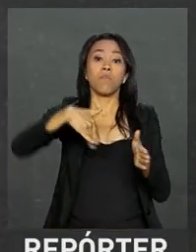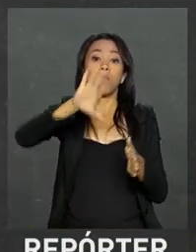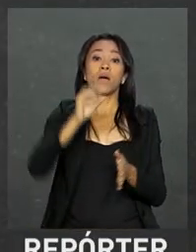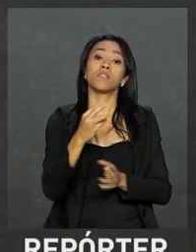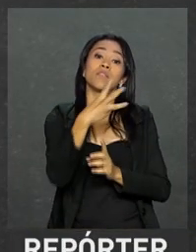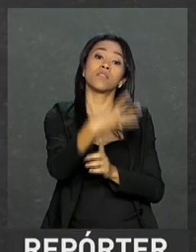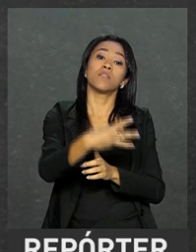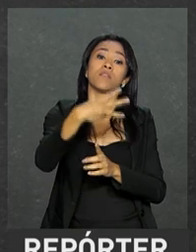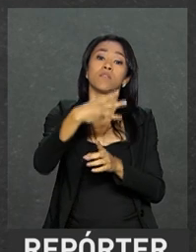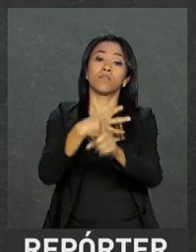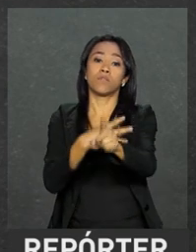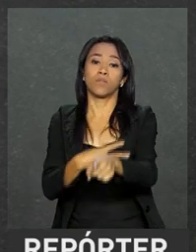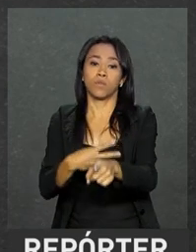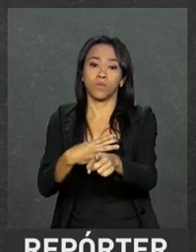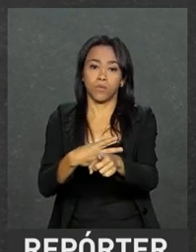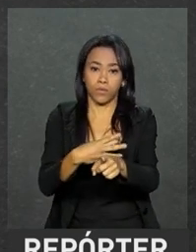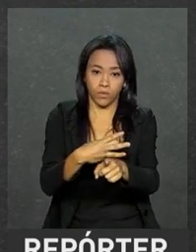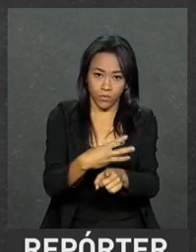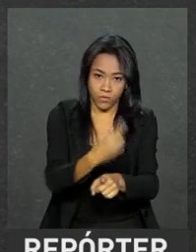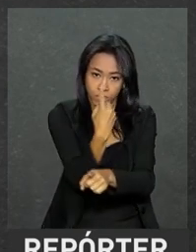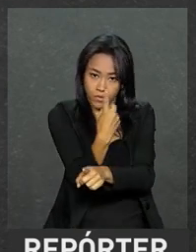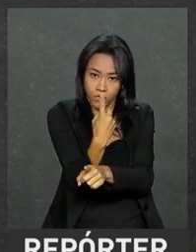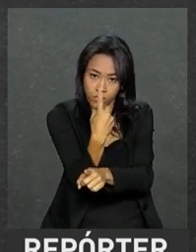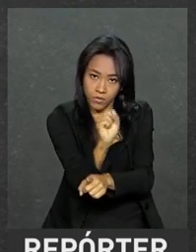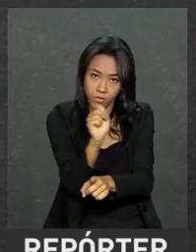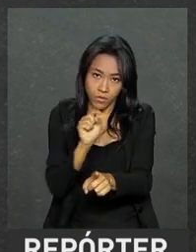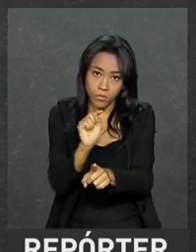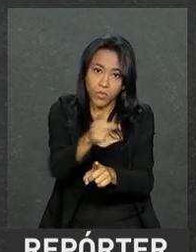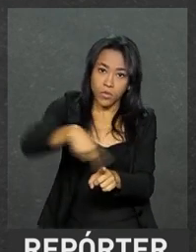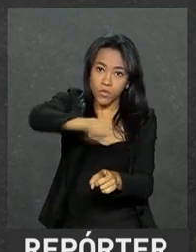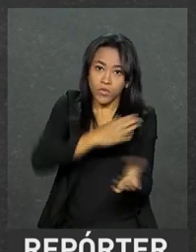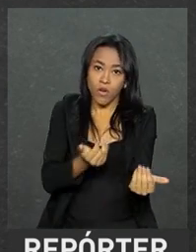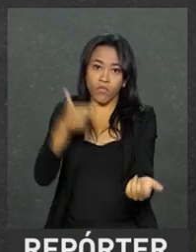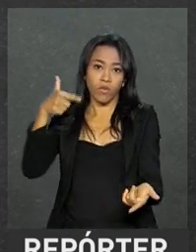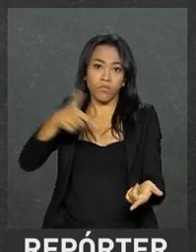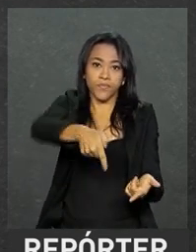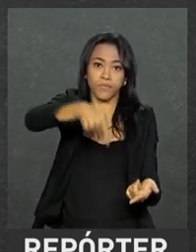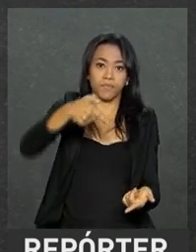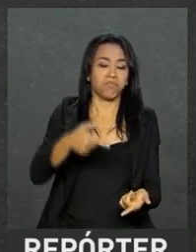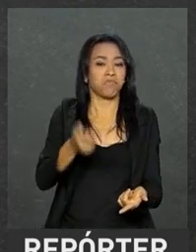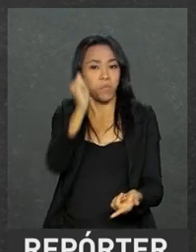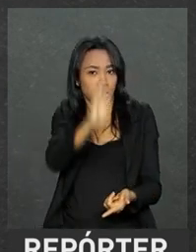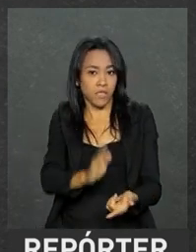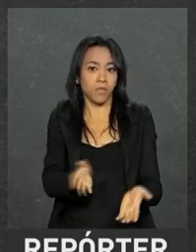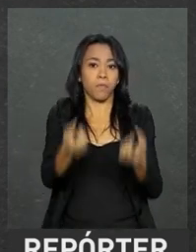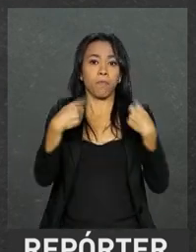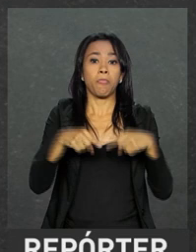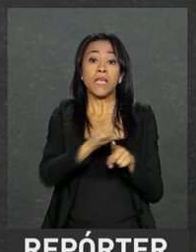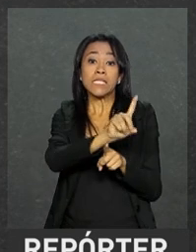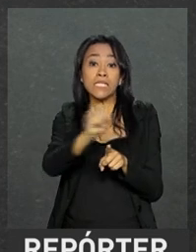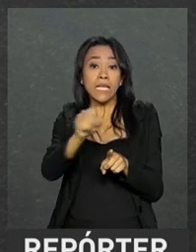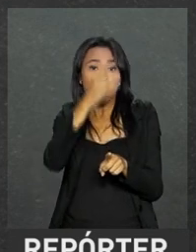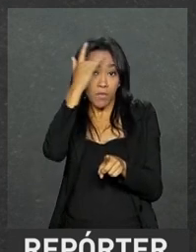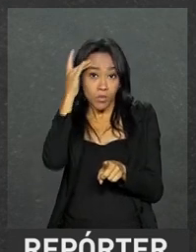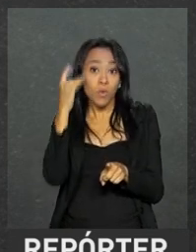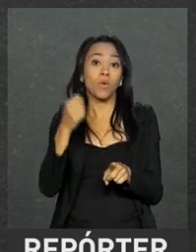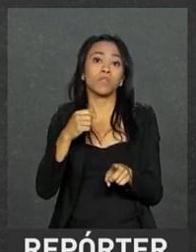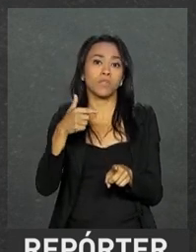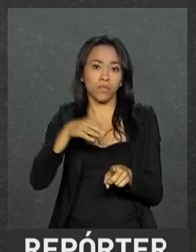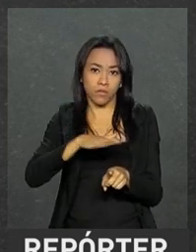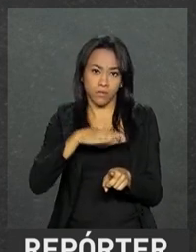mil jovens foram assassinados no Brasil entre 2005 e 2015. A cada 100 pessoas assassinadas no